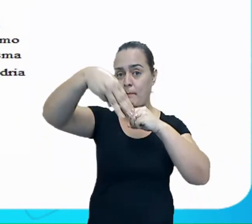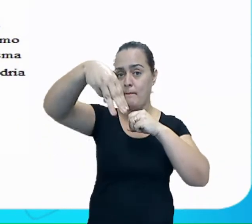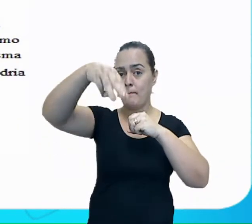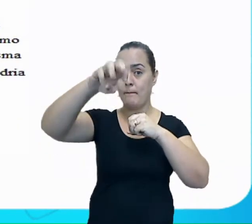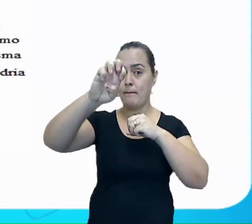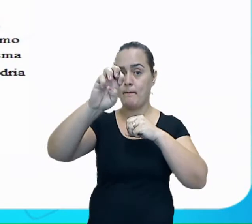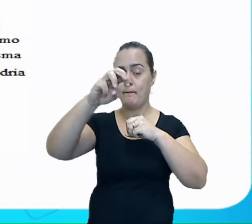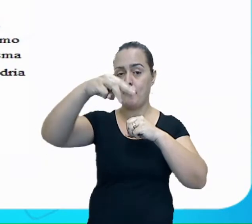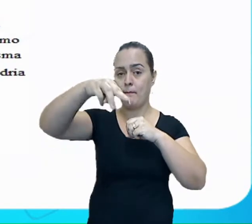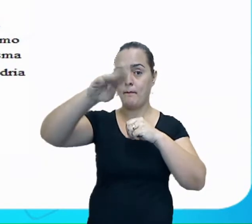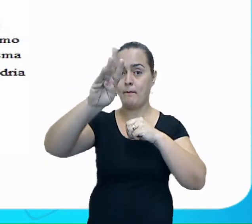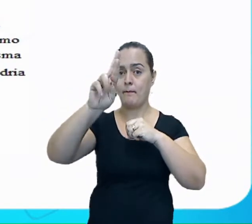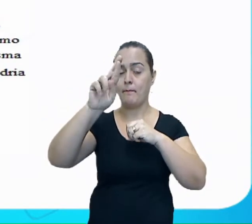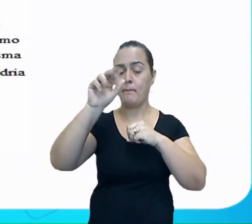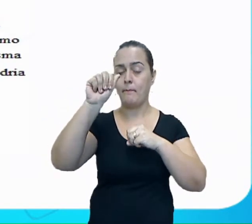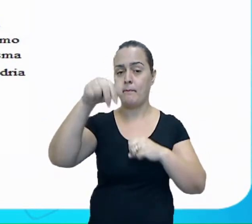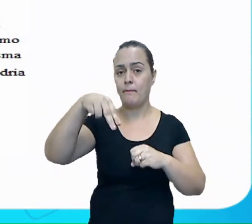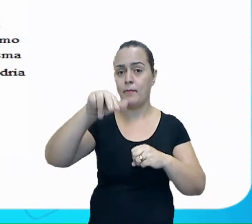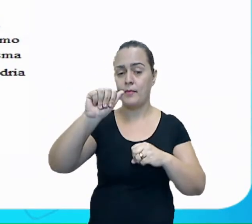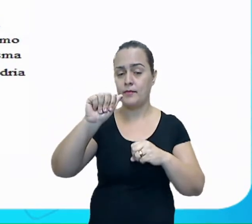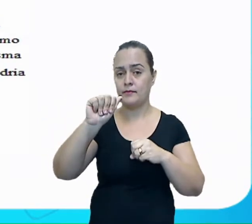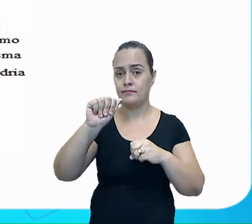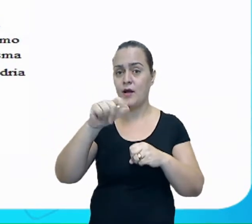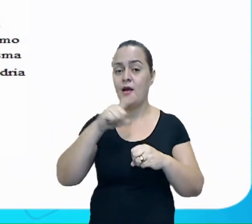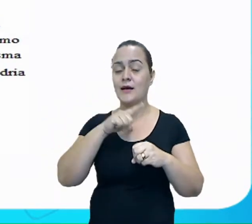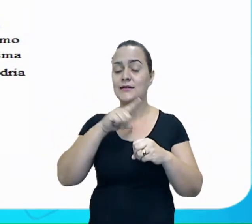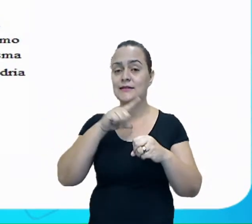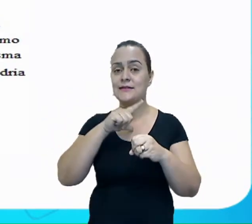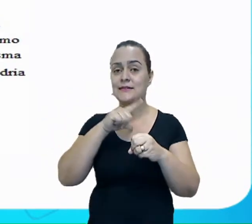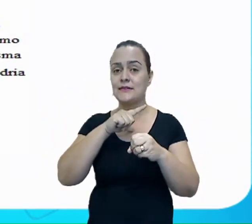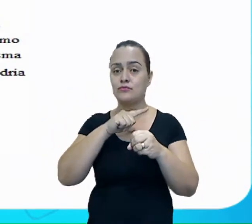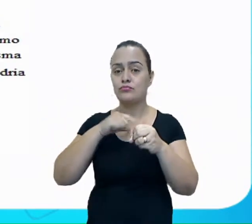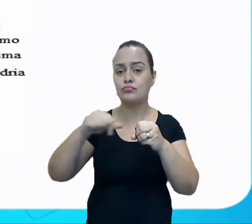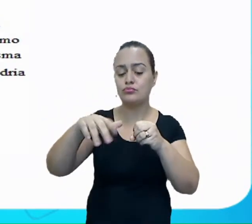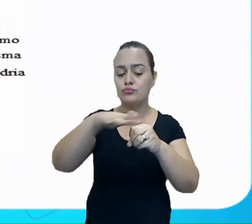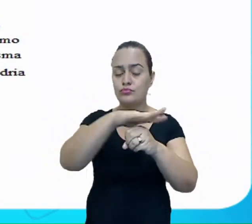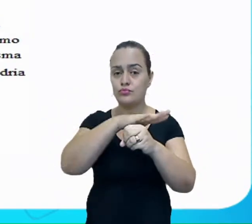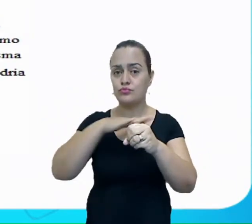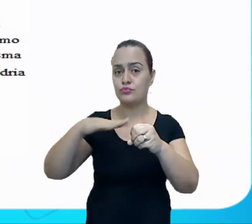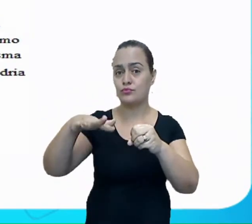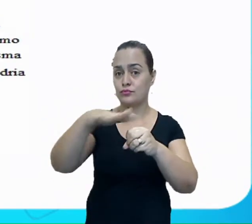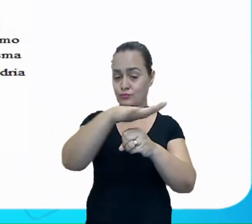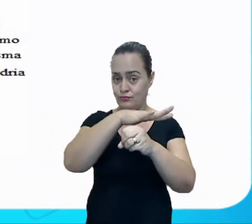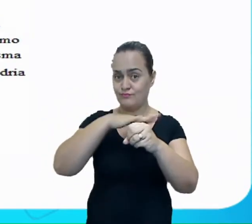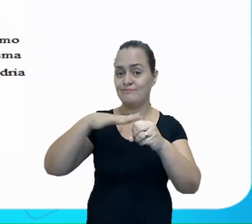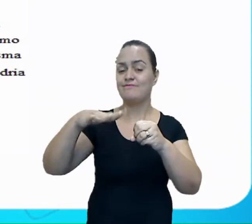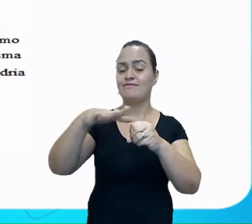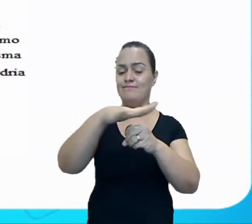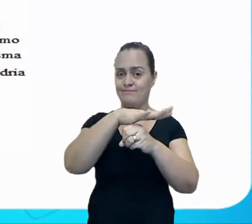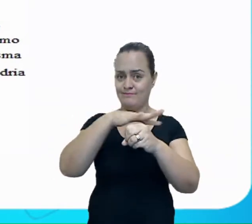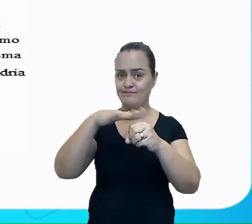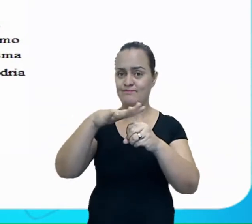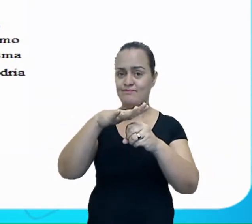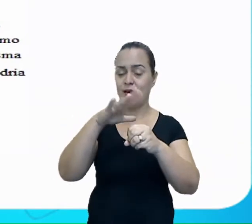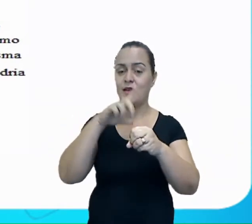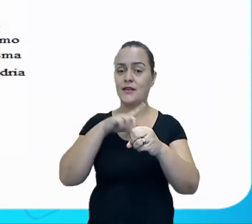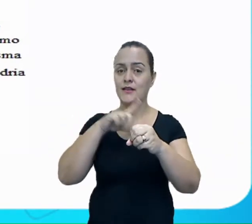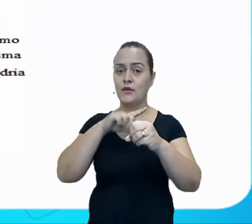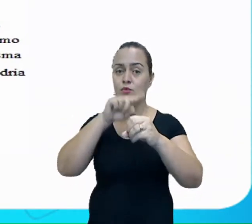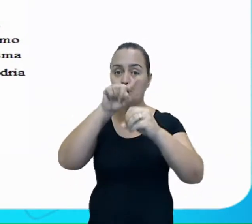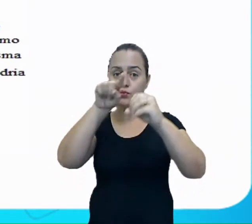é denominado citoplasma. E tem uma estrutura central, que é